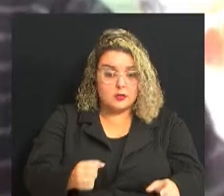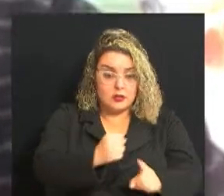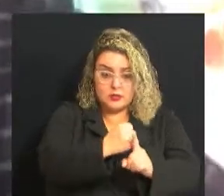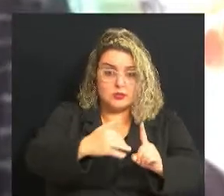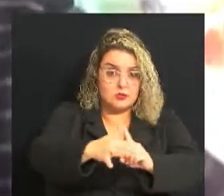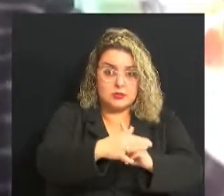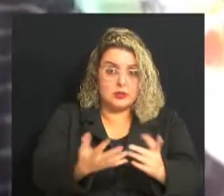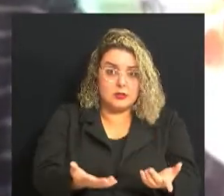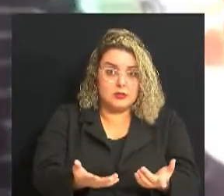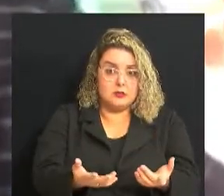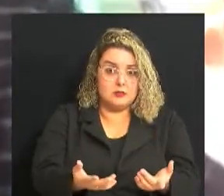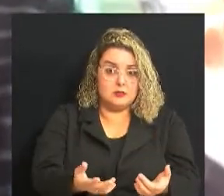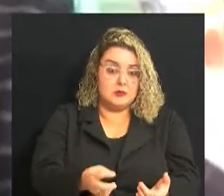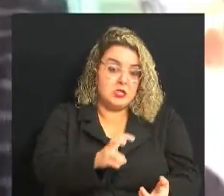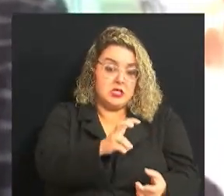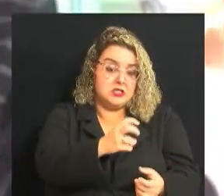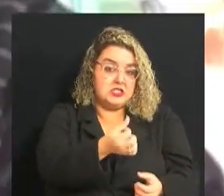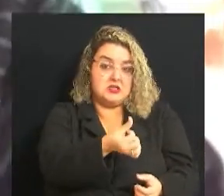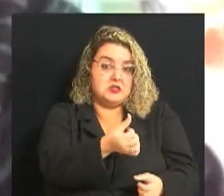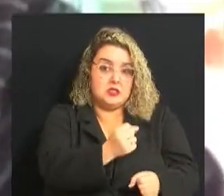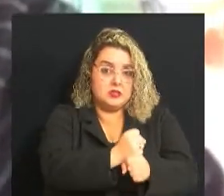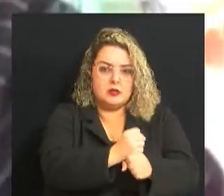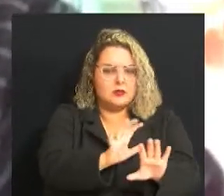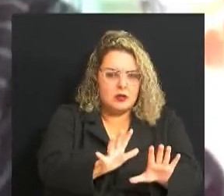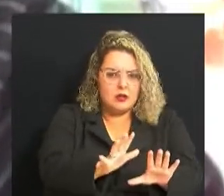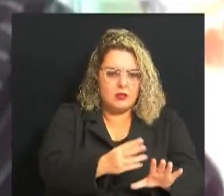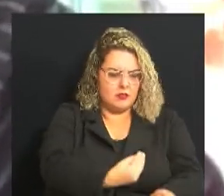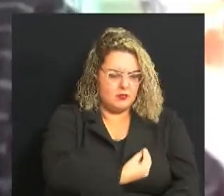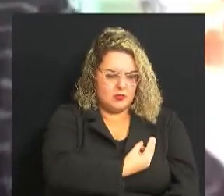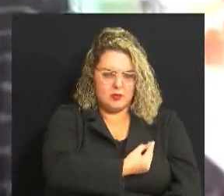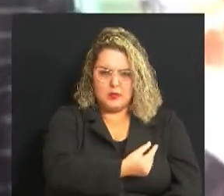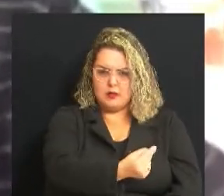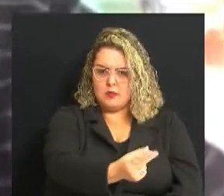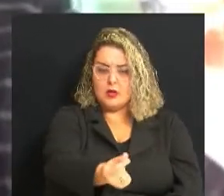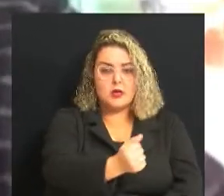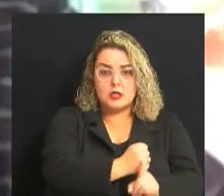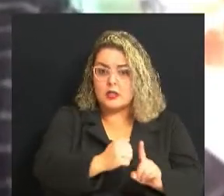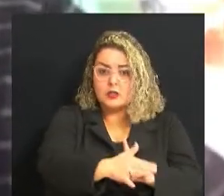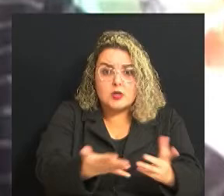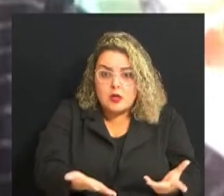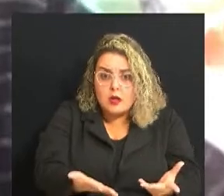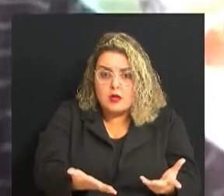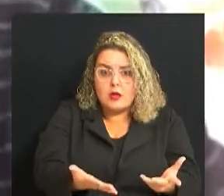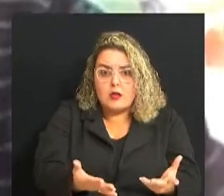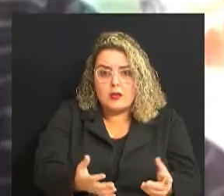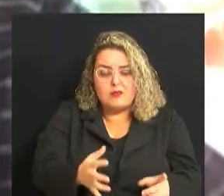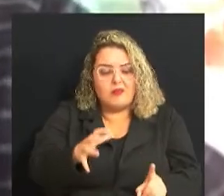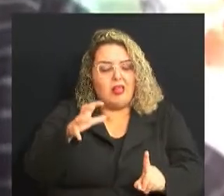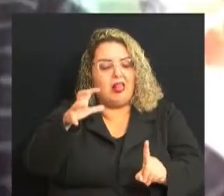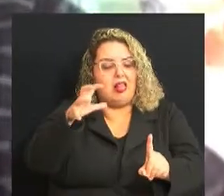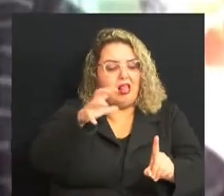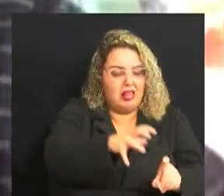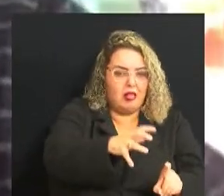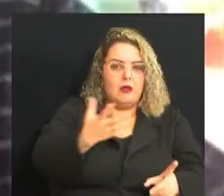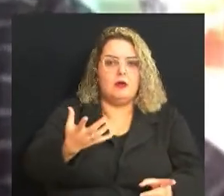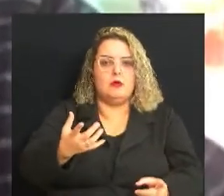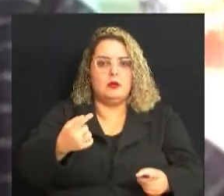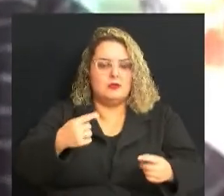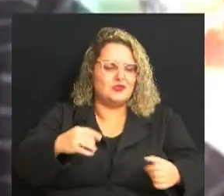sociedade há 5, 6 anos. Elas estão a vida inteira na sociedade. Oprimidas,